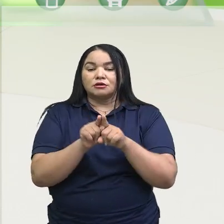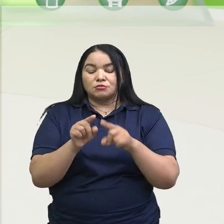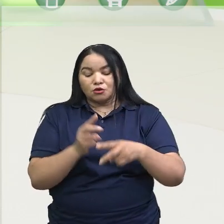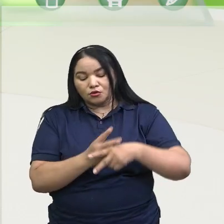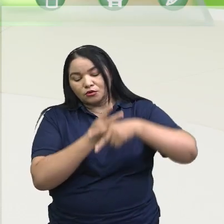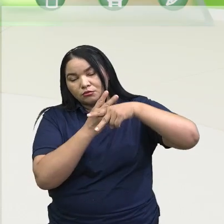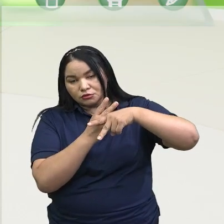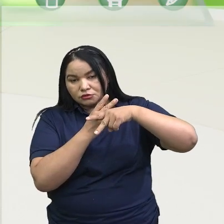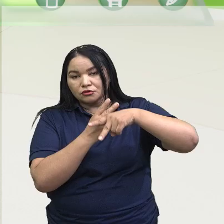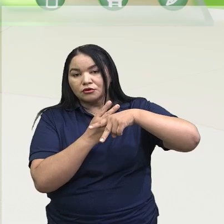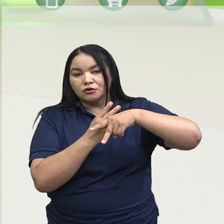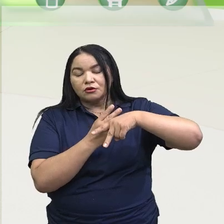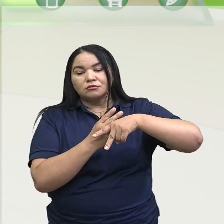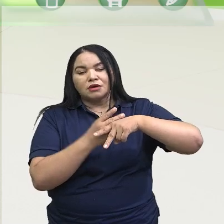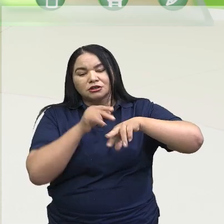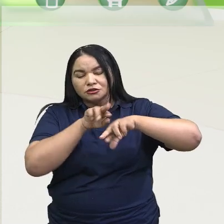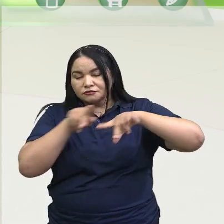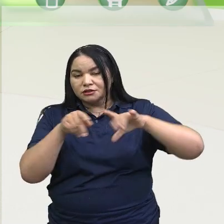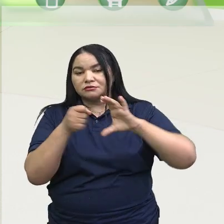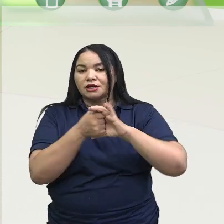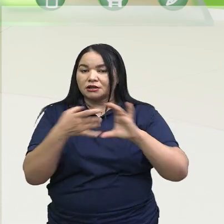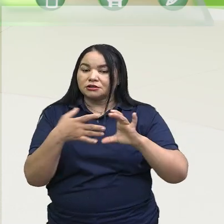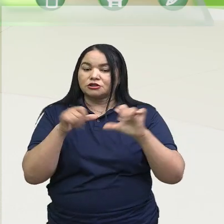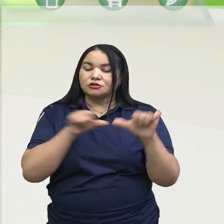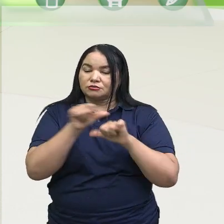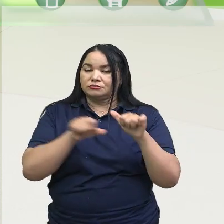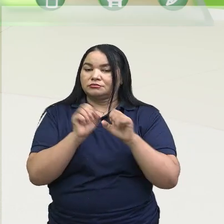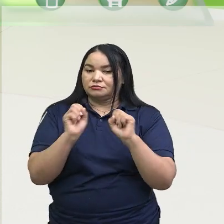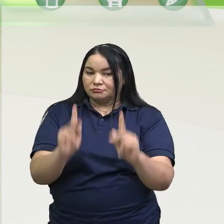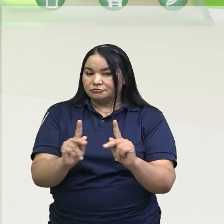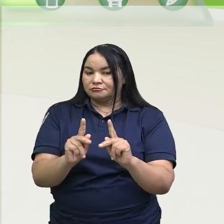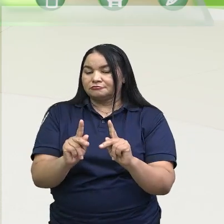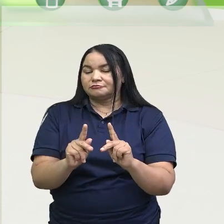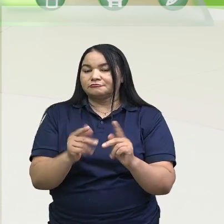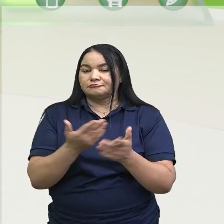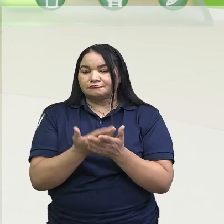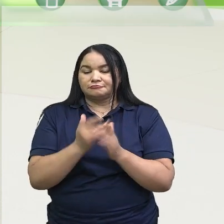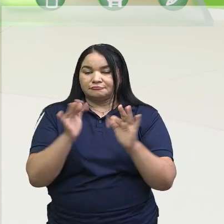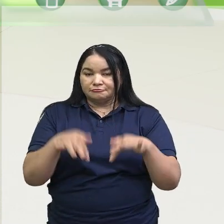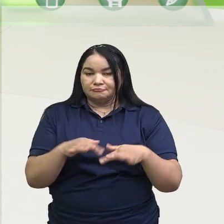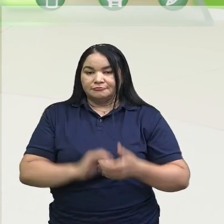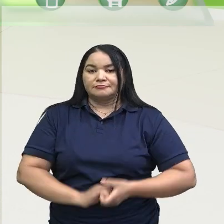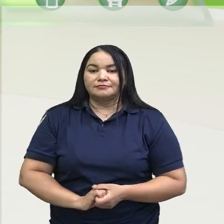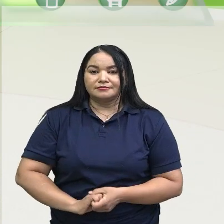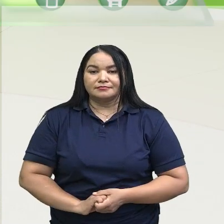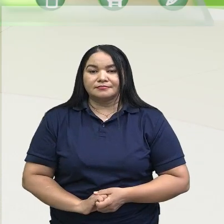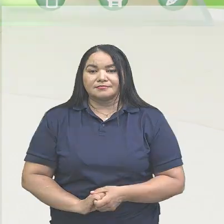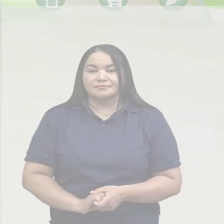podem trazer outros tipos de características, tá? Então, essa foi a nossa aula de hoje.